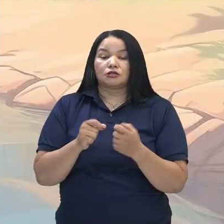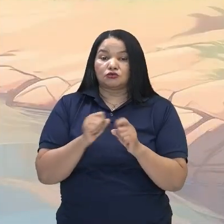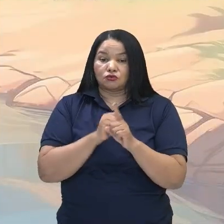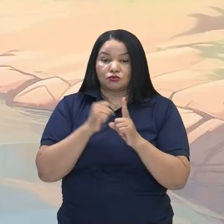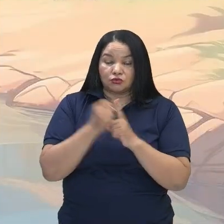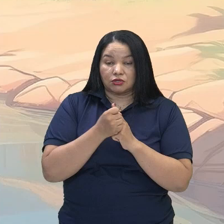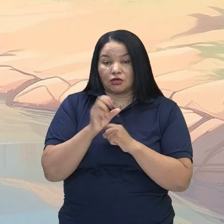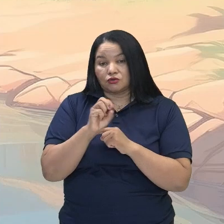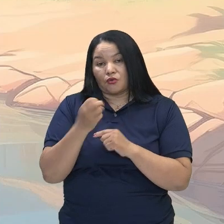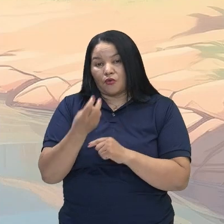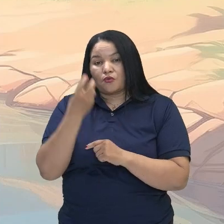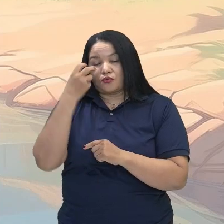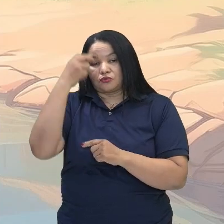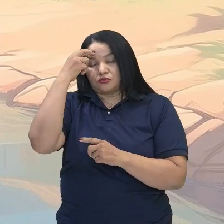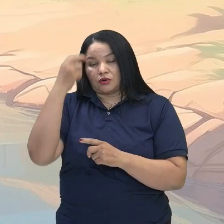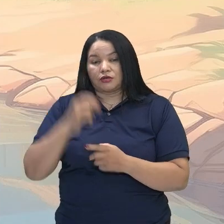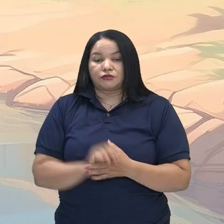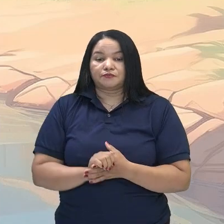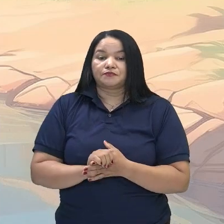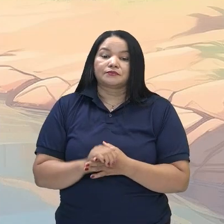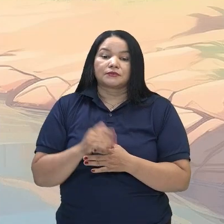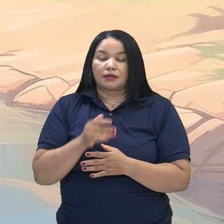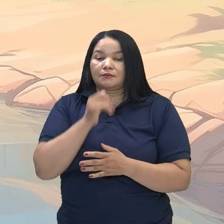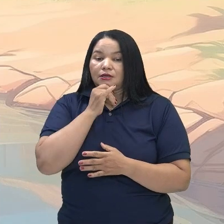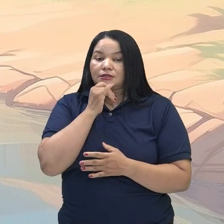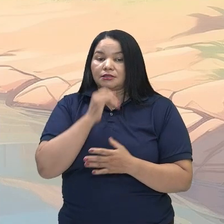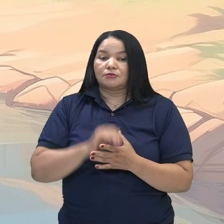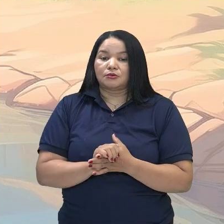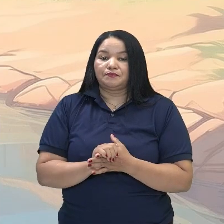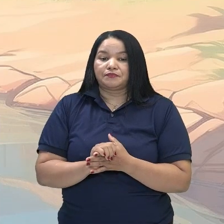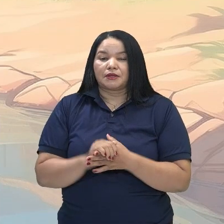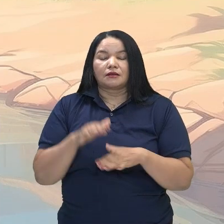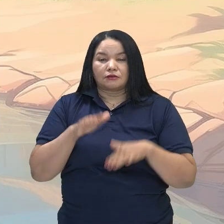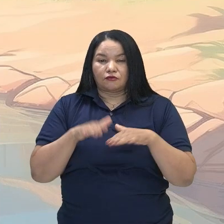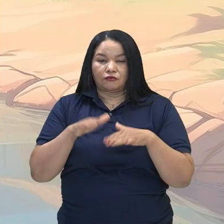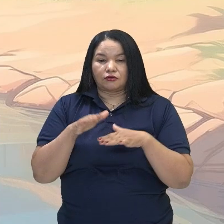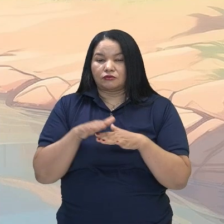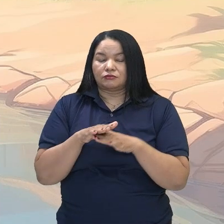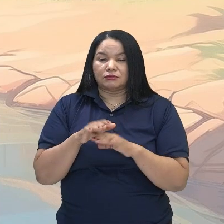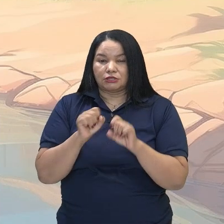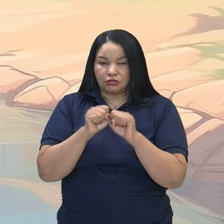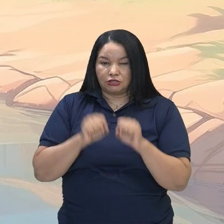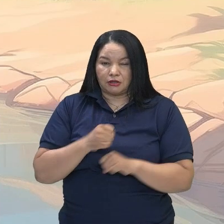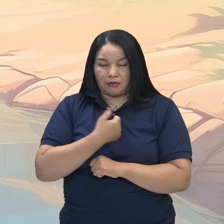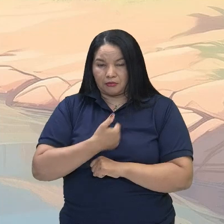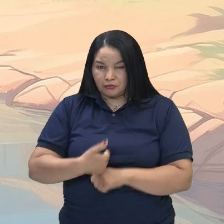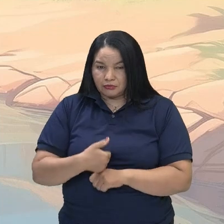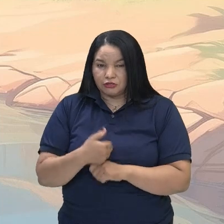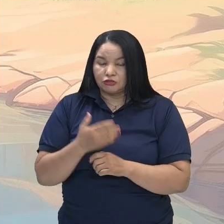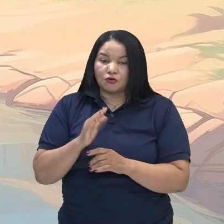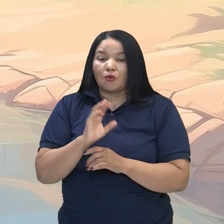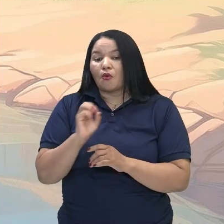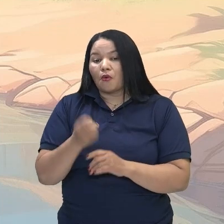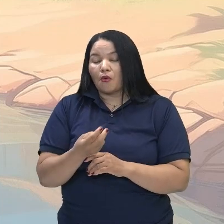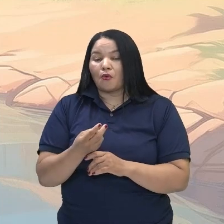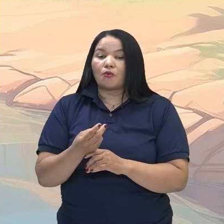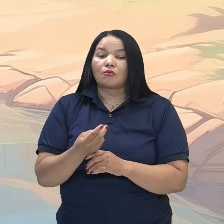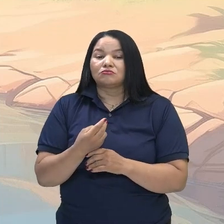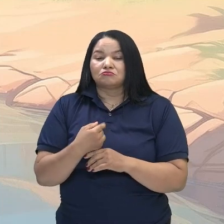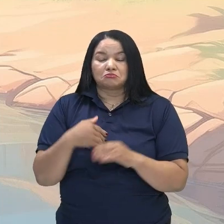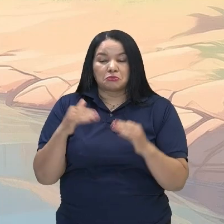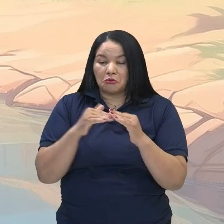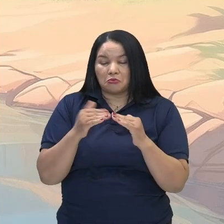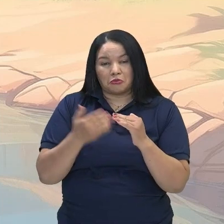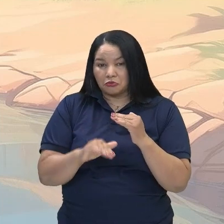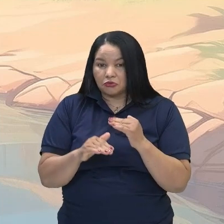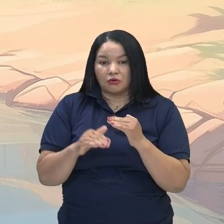culturais, quando, por exemplo, ele está descontente com o sistema político ou quando não concorda com certas práticas culturais